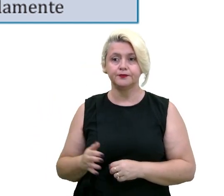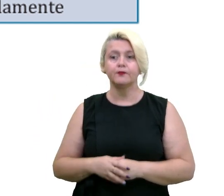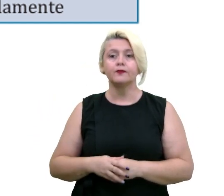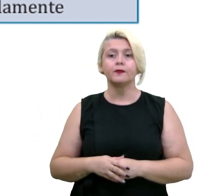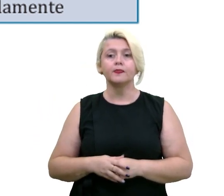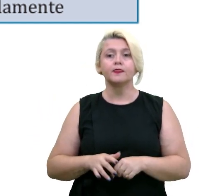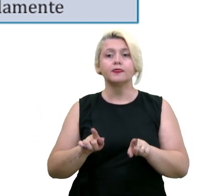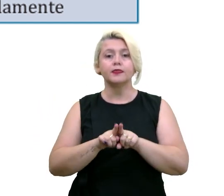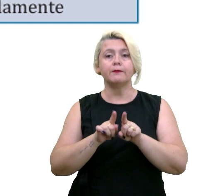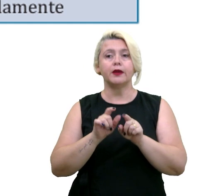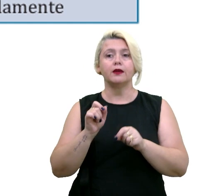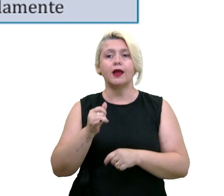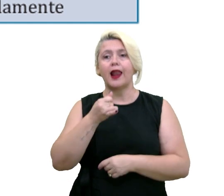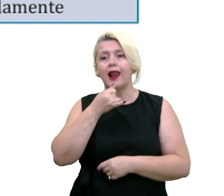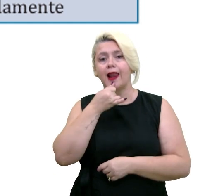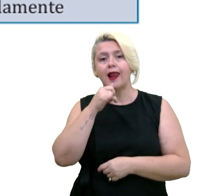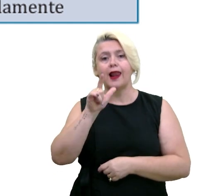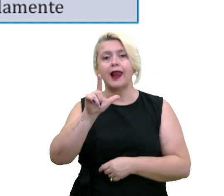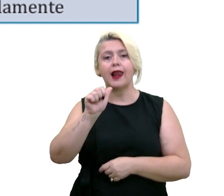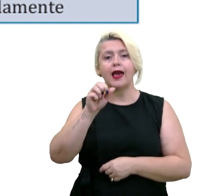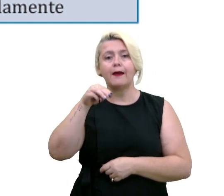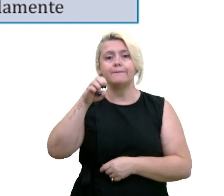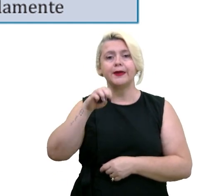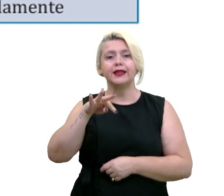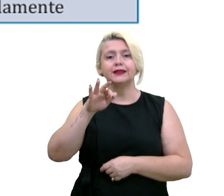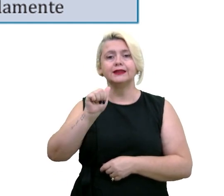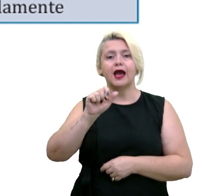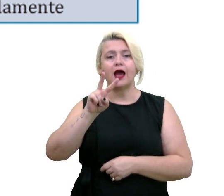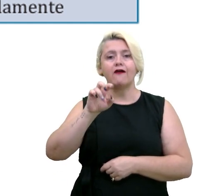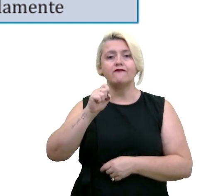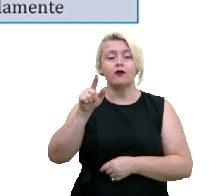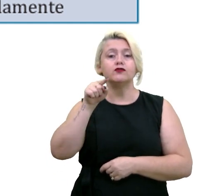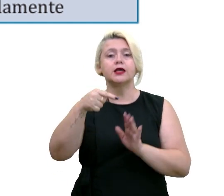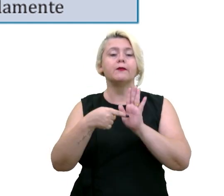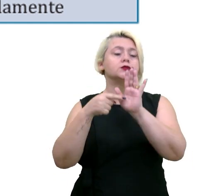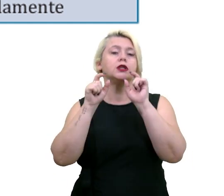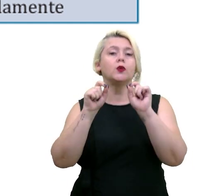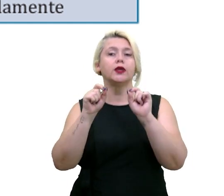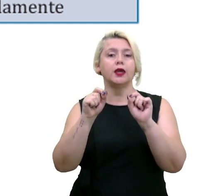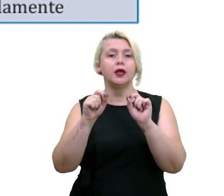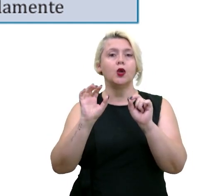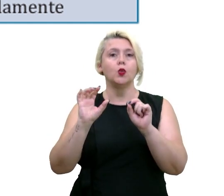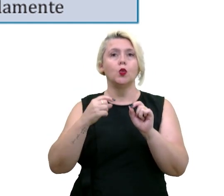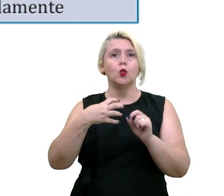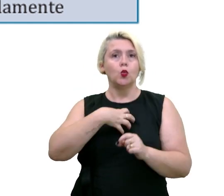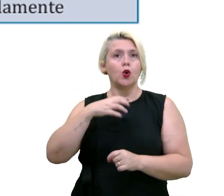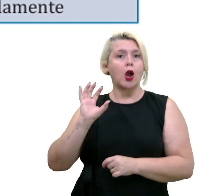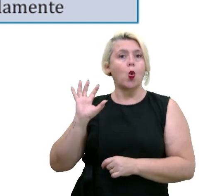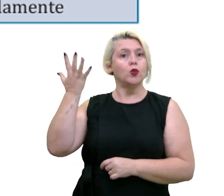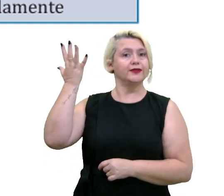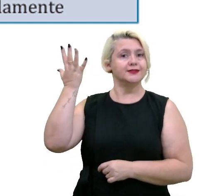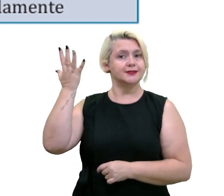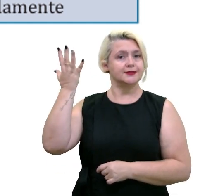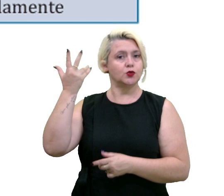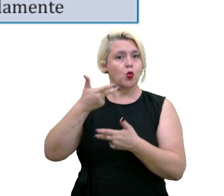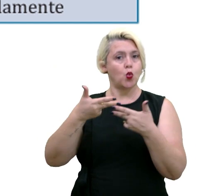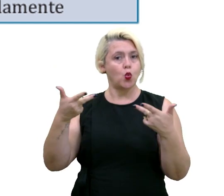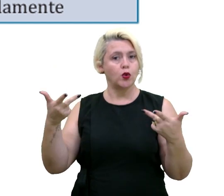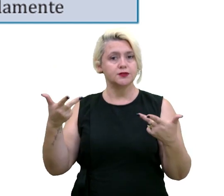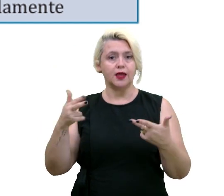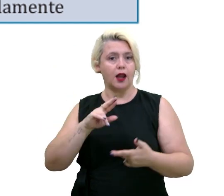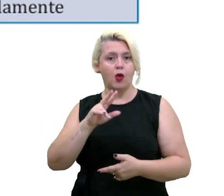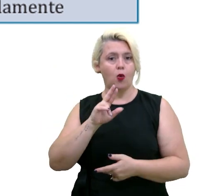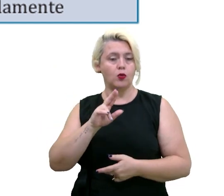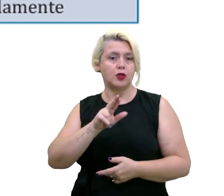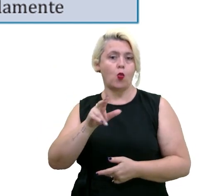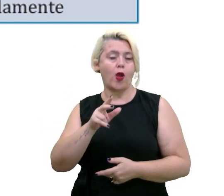também, é lamentável, quando você quer demonstrar que uma situação que está acontecendo não é